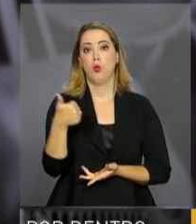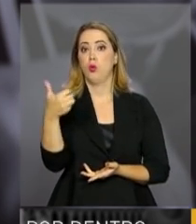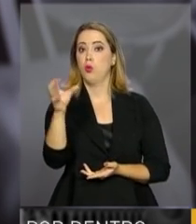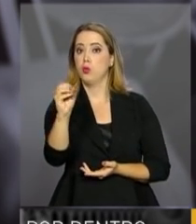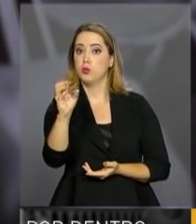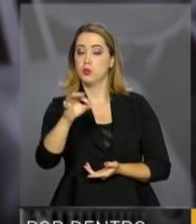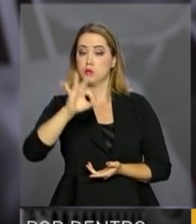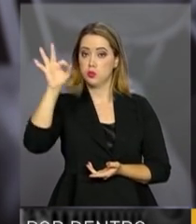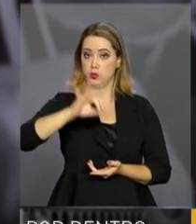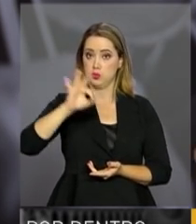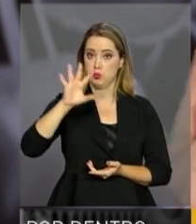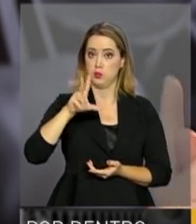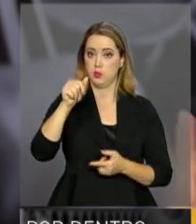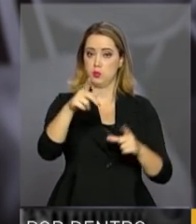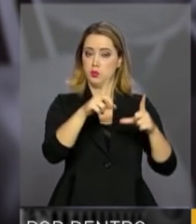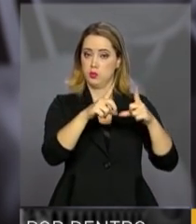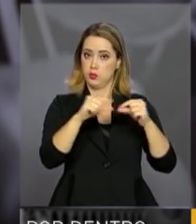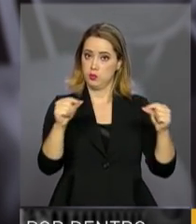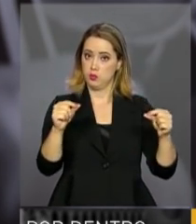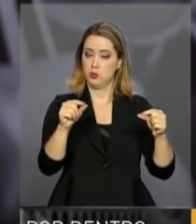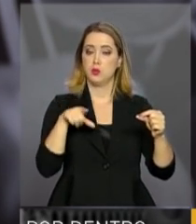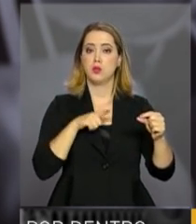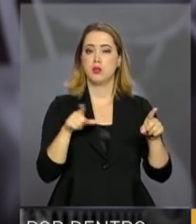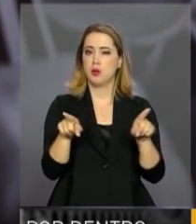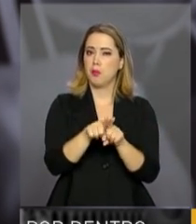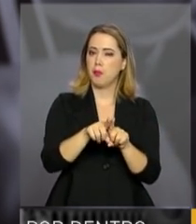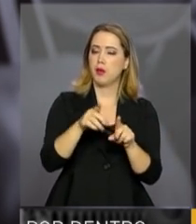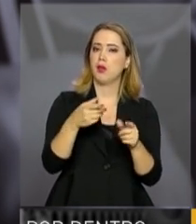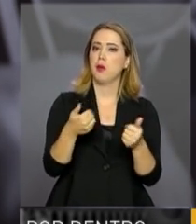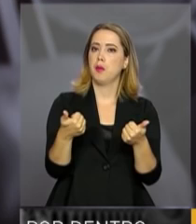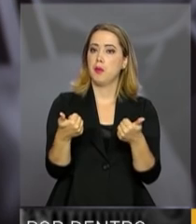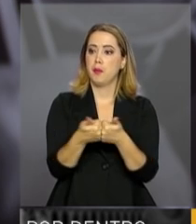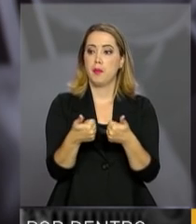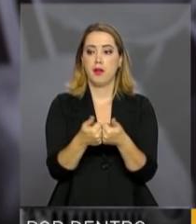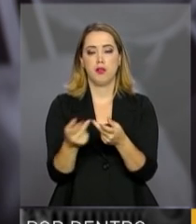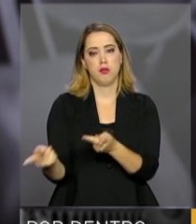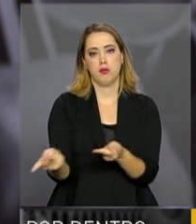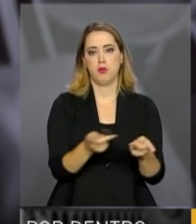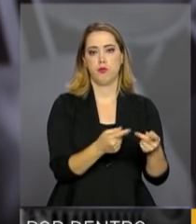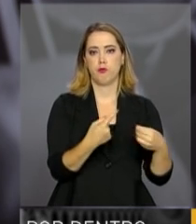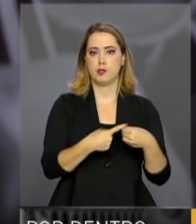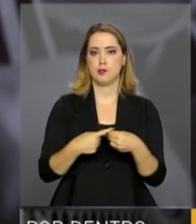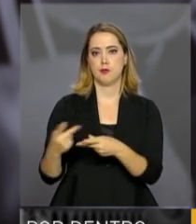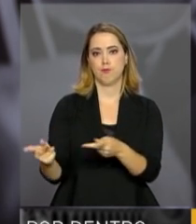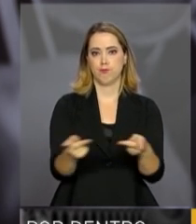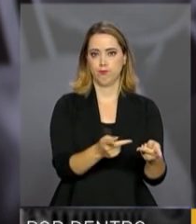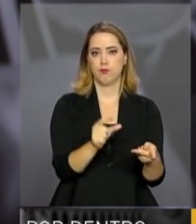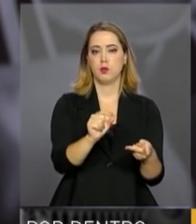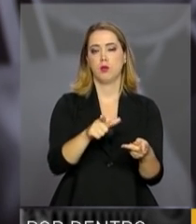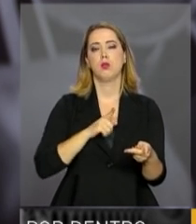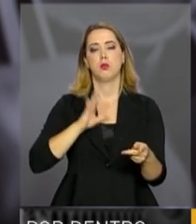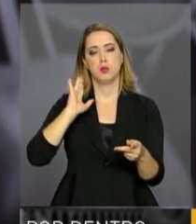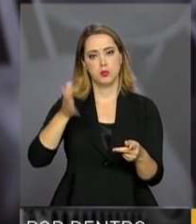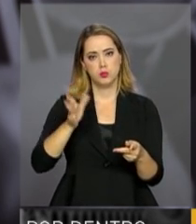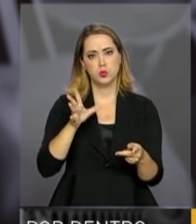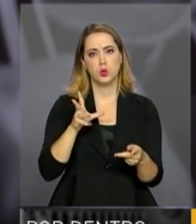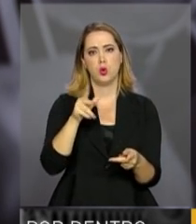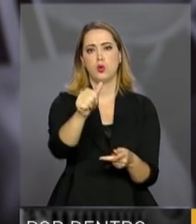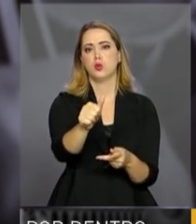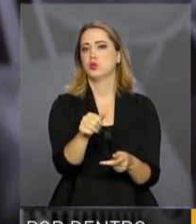100% de Brasília e algumas cidades no entorno de Brasília, do estado de Goiás, são já